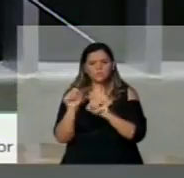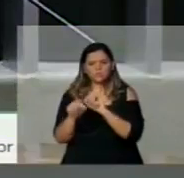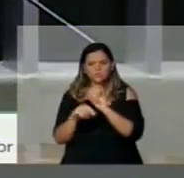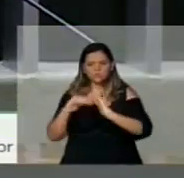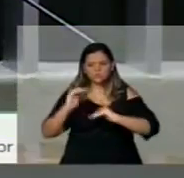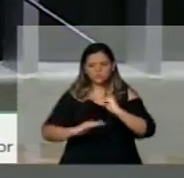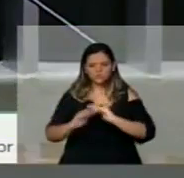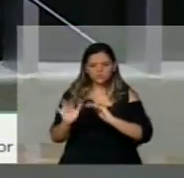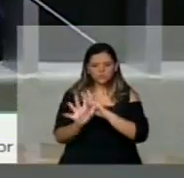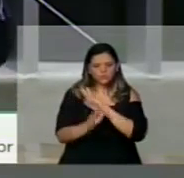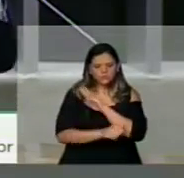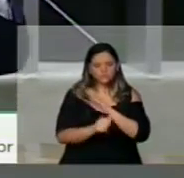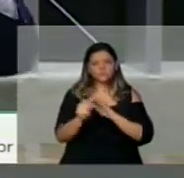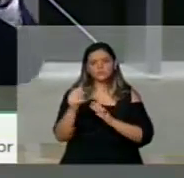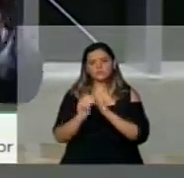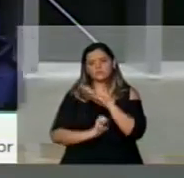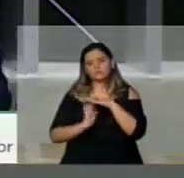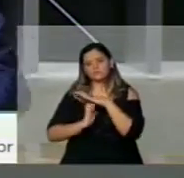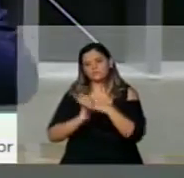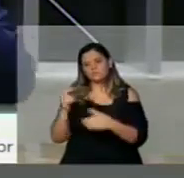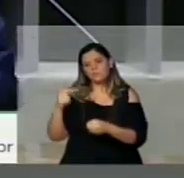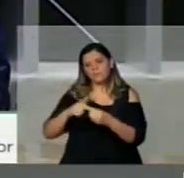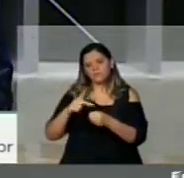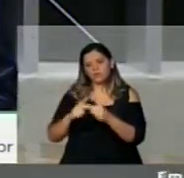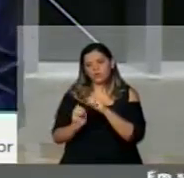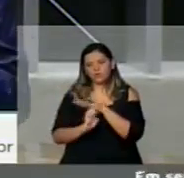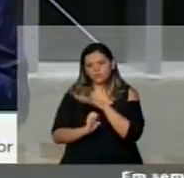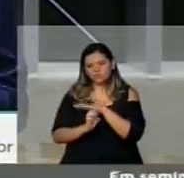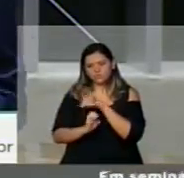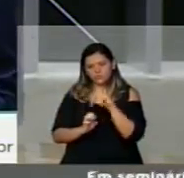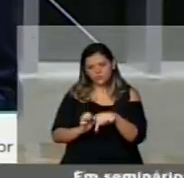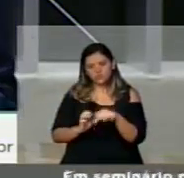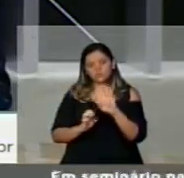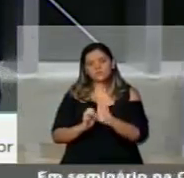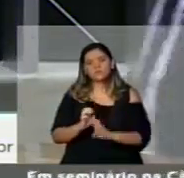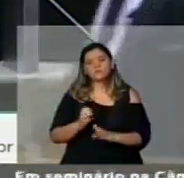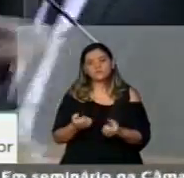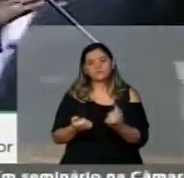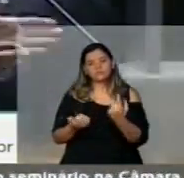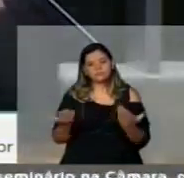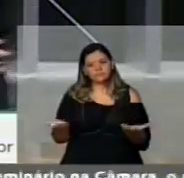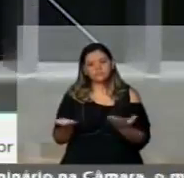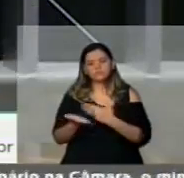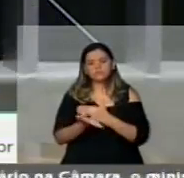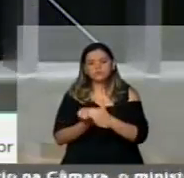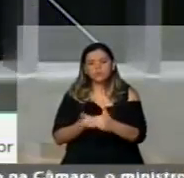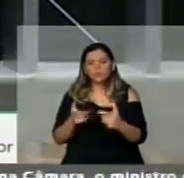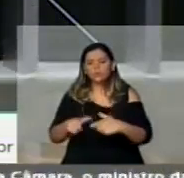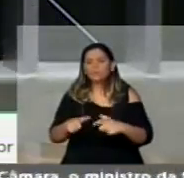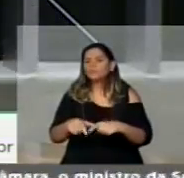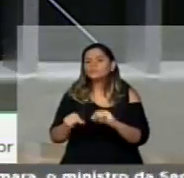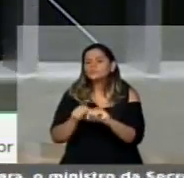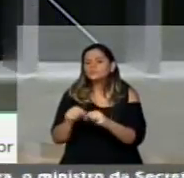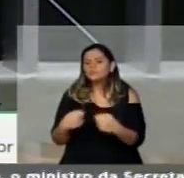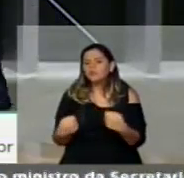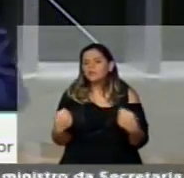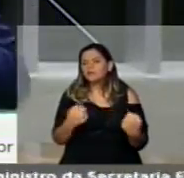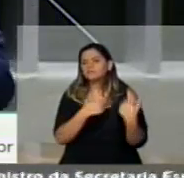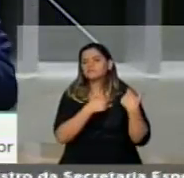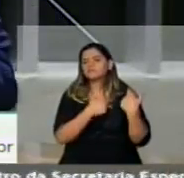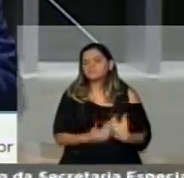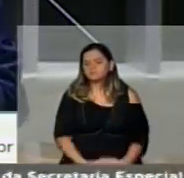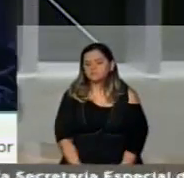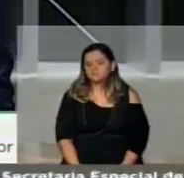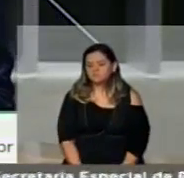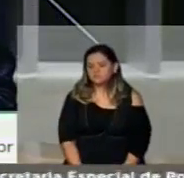na Petrobras. Começa de vez a aparecer de onde começou, de onde foi montado todo